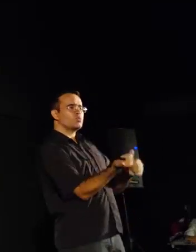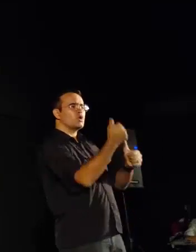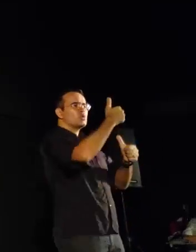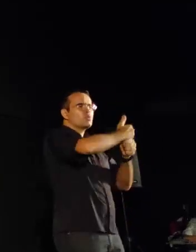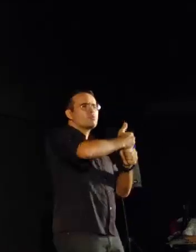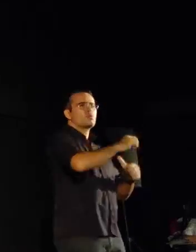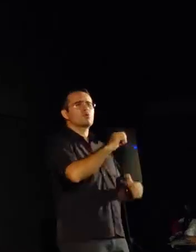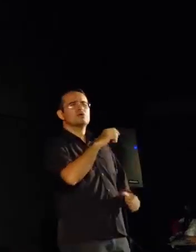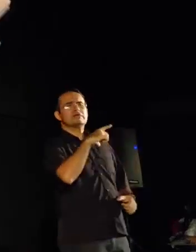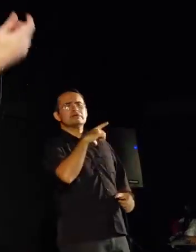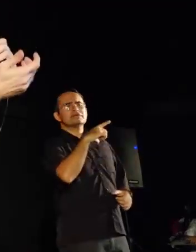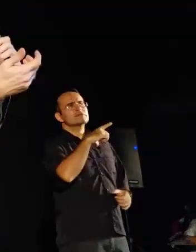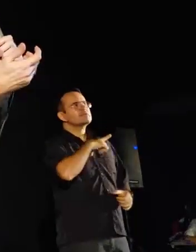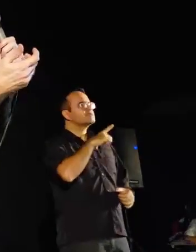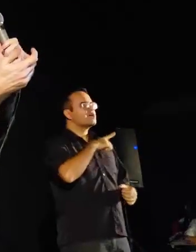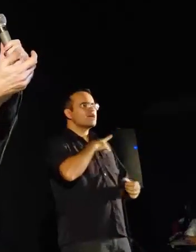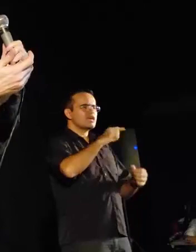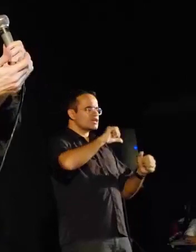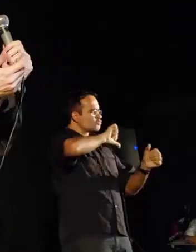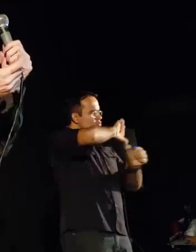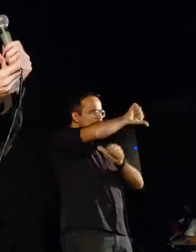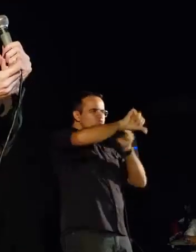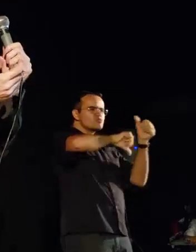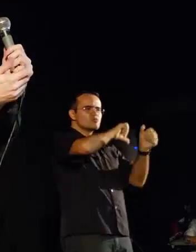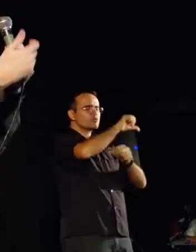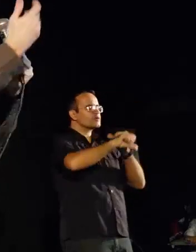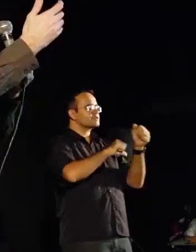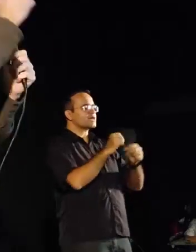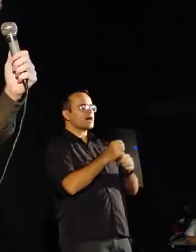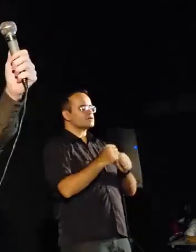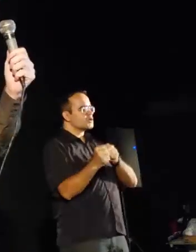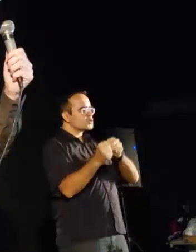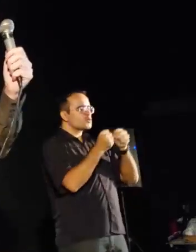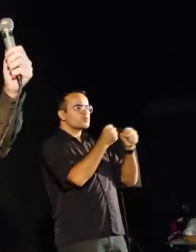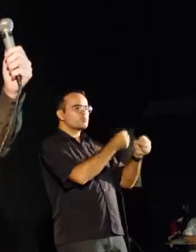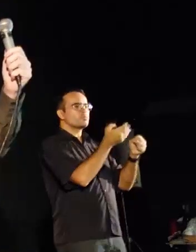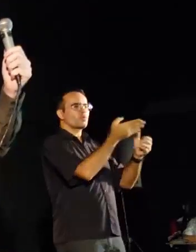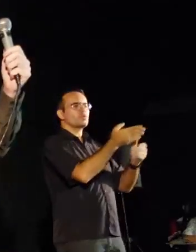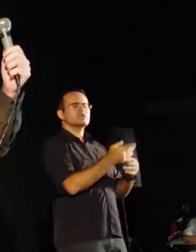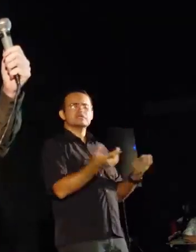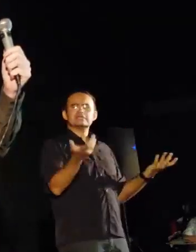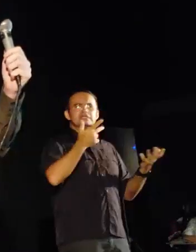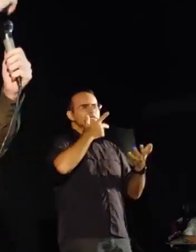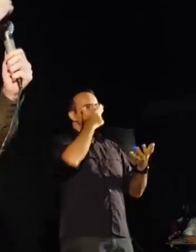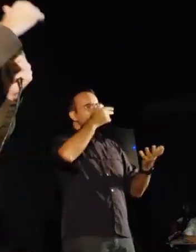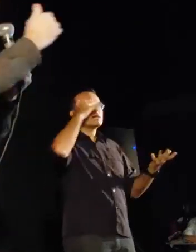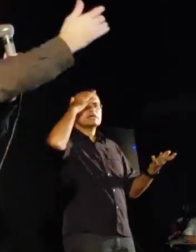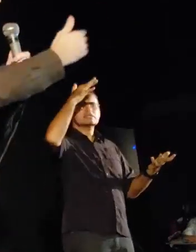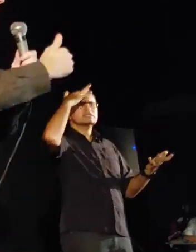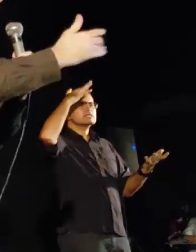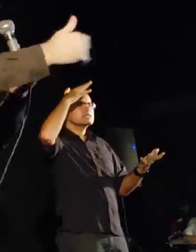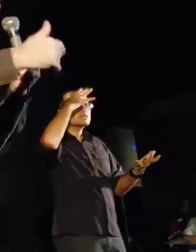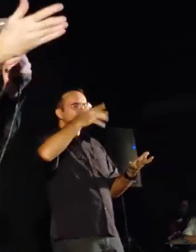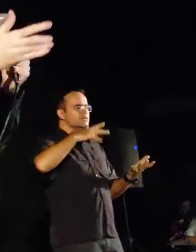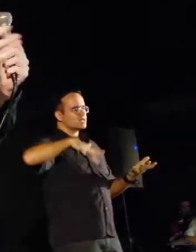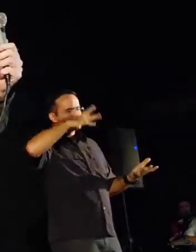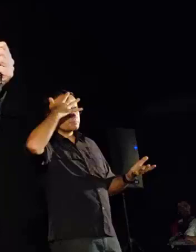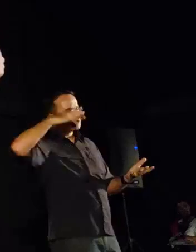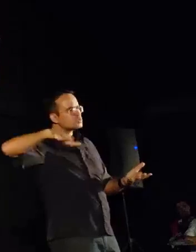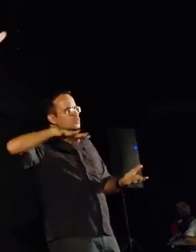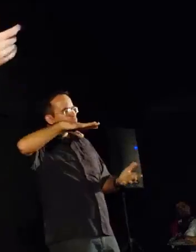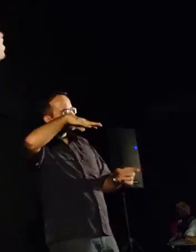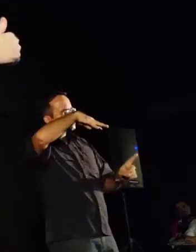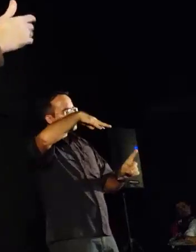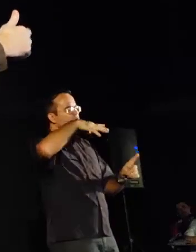efetivo de uma radicalização das forças do poder, é um risco efetivo, é um delírio. Então, qualquer pessoa que analisa todo o